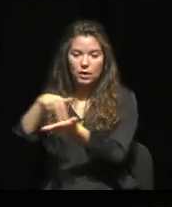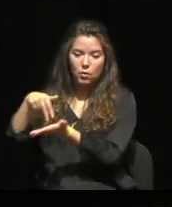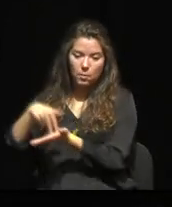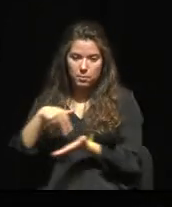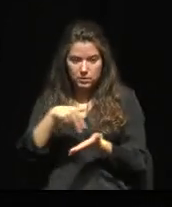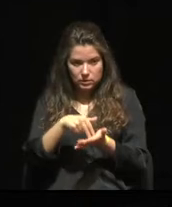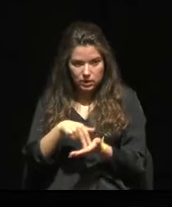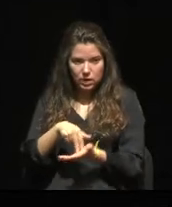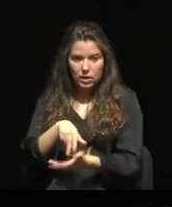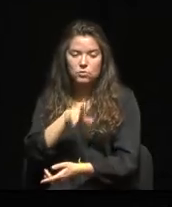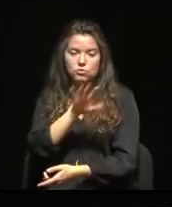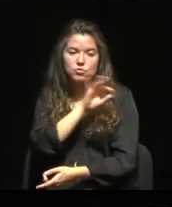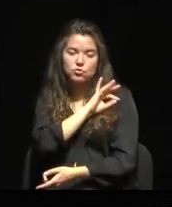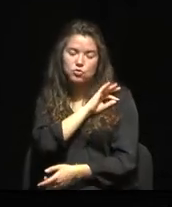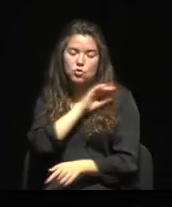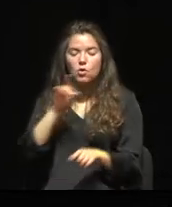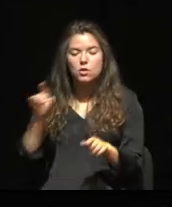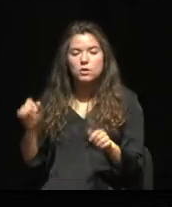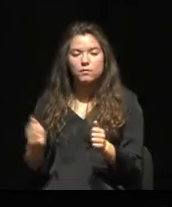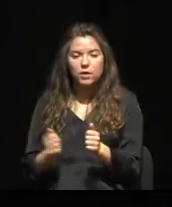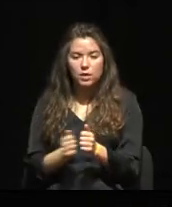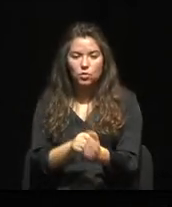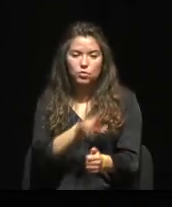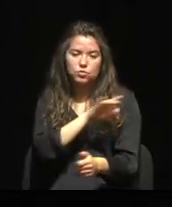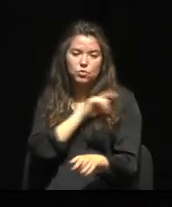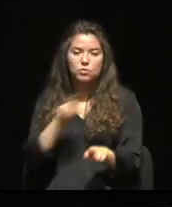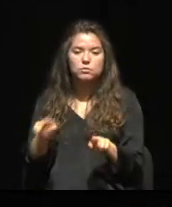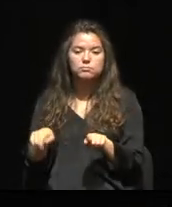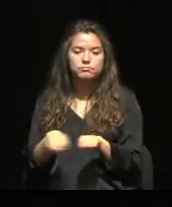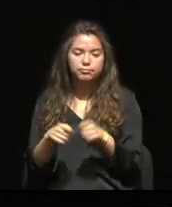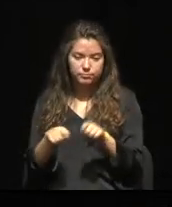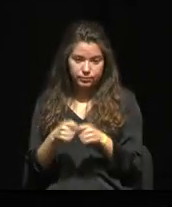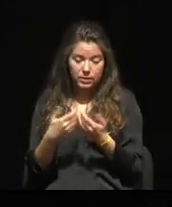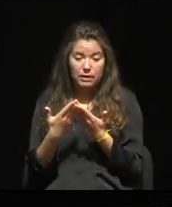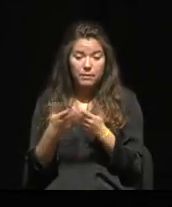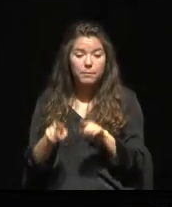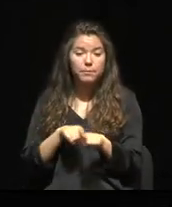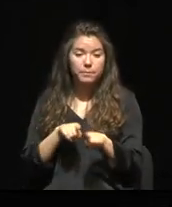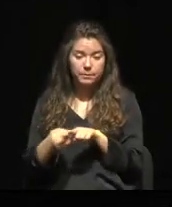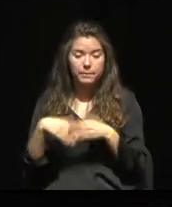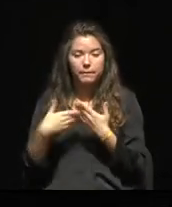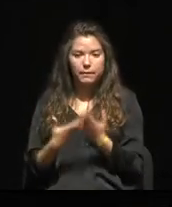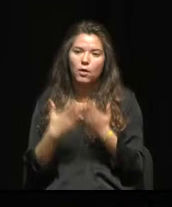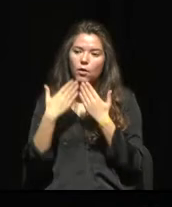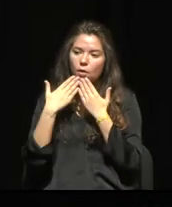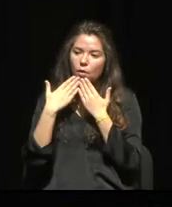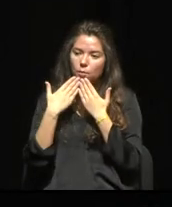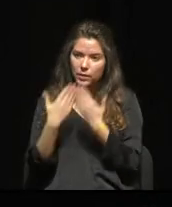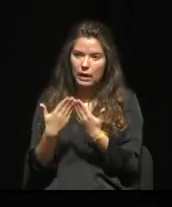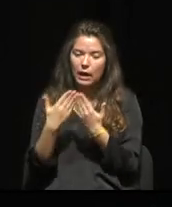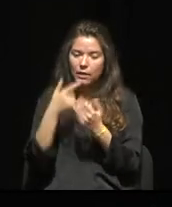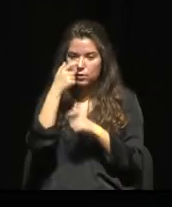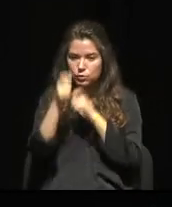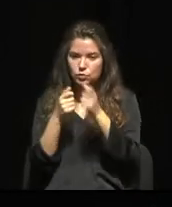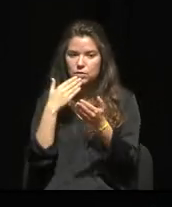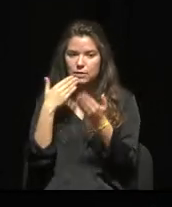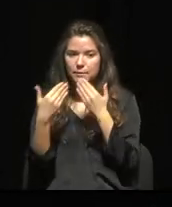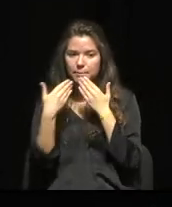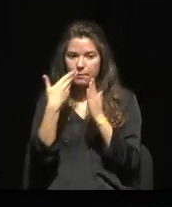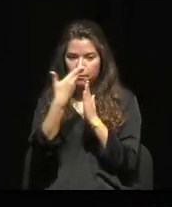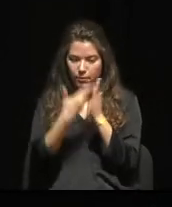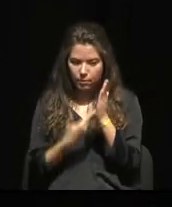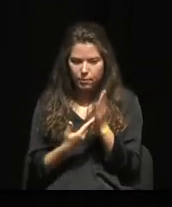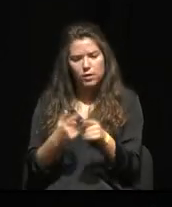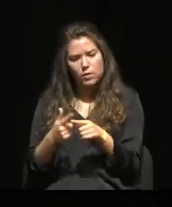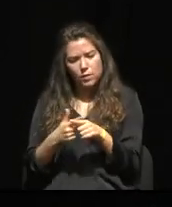senhores deputados e deputadas sor amos em primeiro lugar os peticionários da presente petição e agradecer o Genuíno interesse